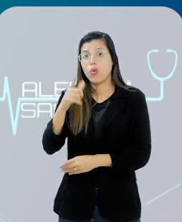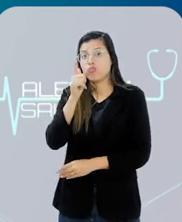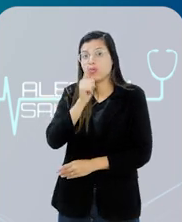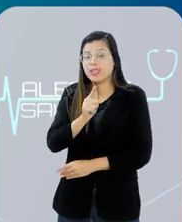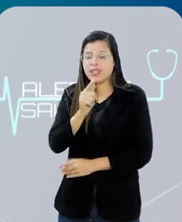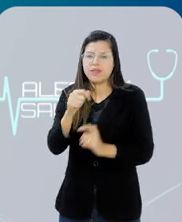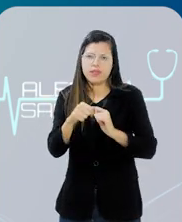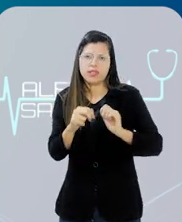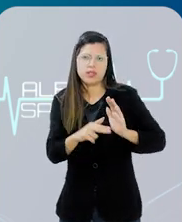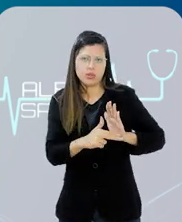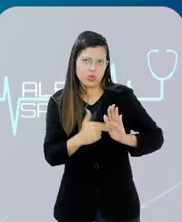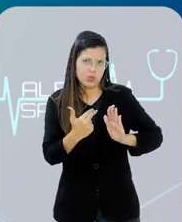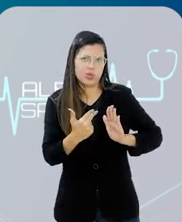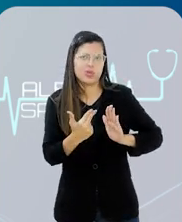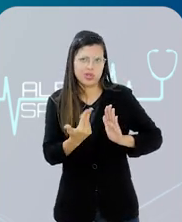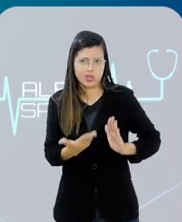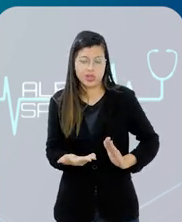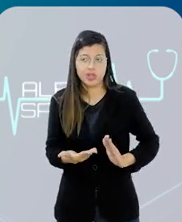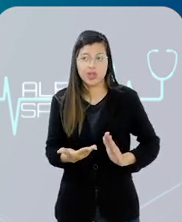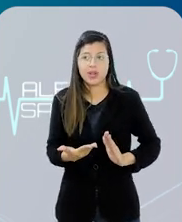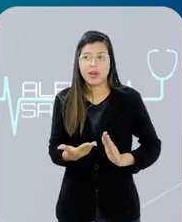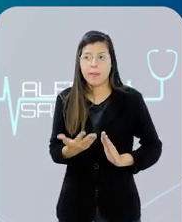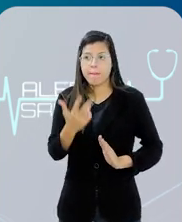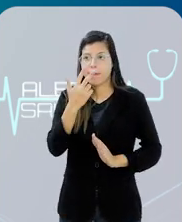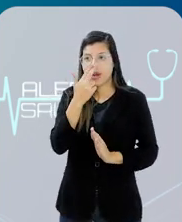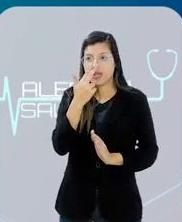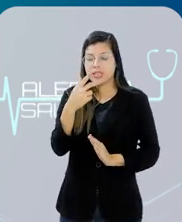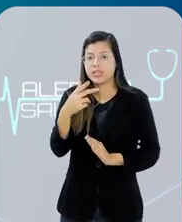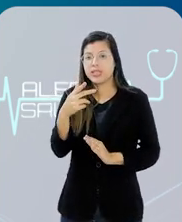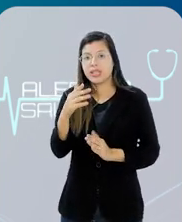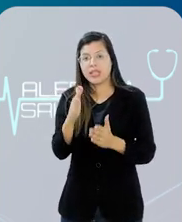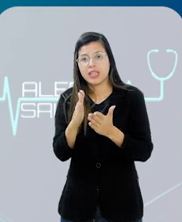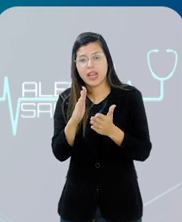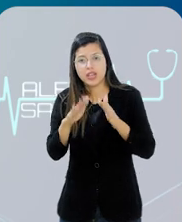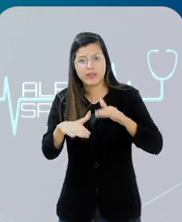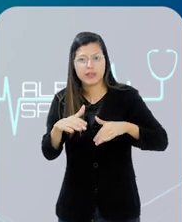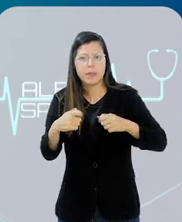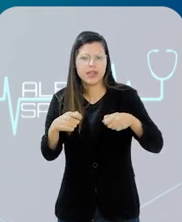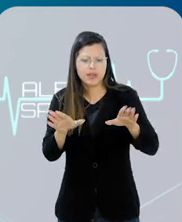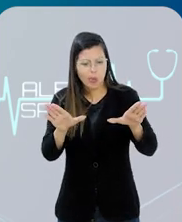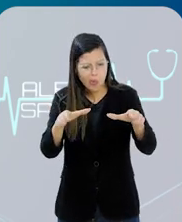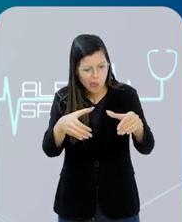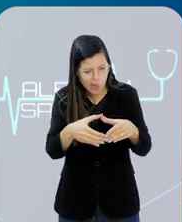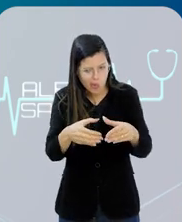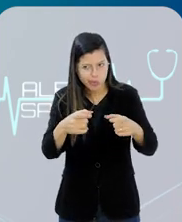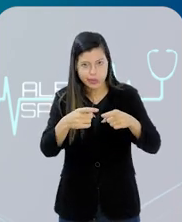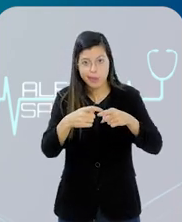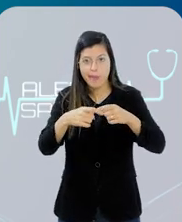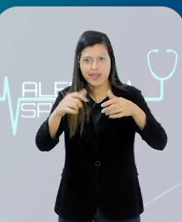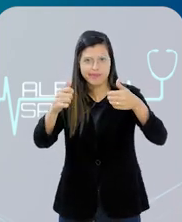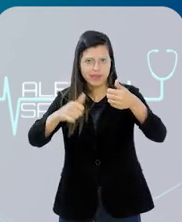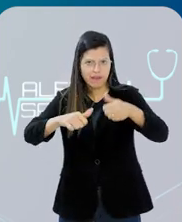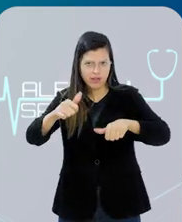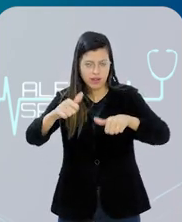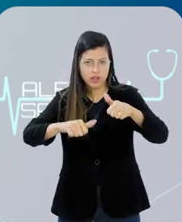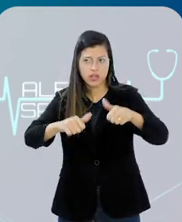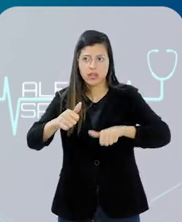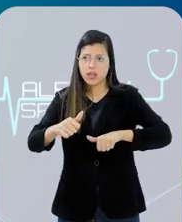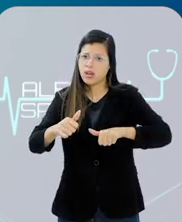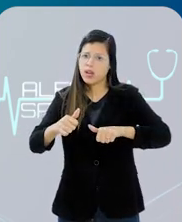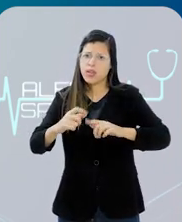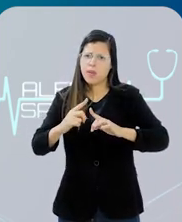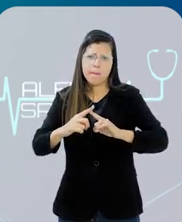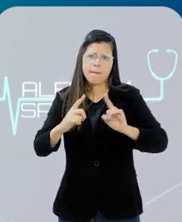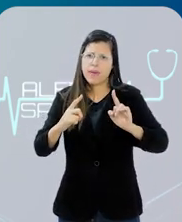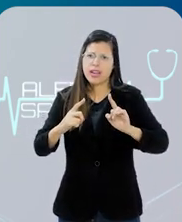procedimento, principalmente nesses casos. Então elas são submetidas às vezes a uma junta médica, né, que nem sempre